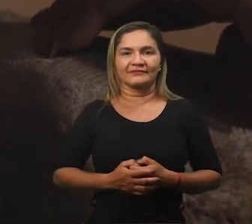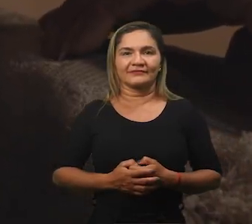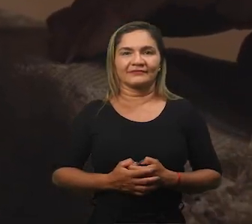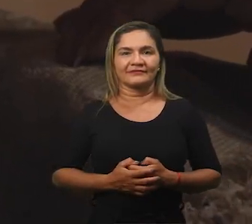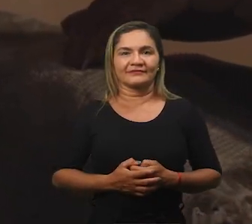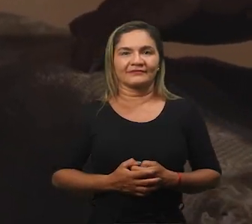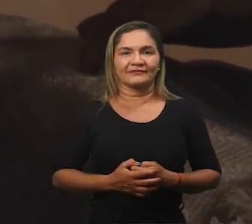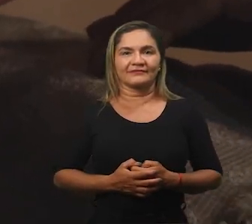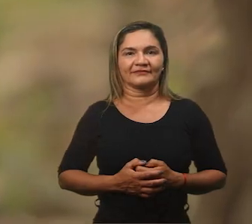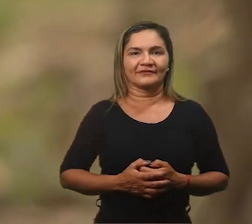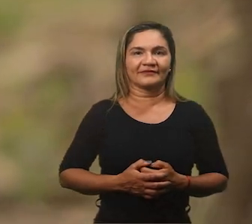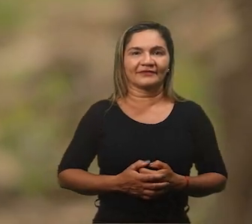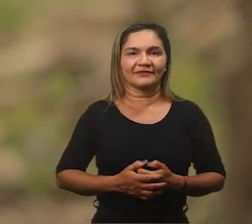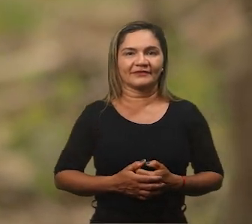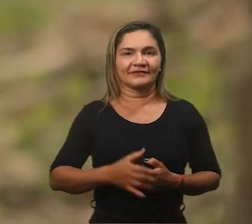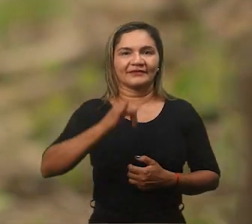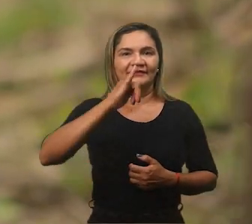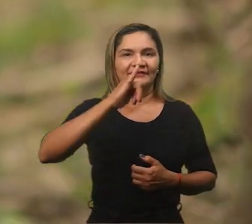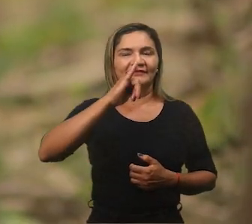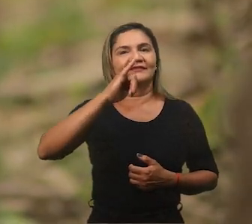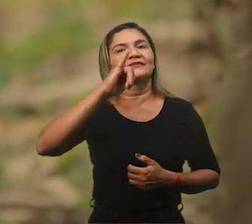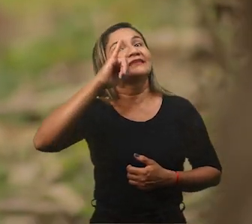Isso é o paraíso?